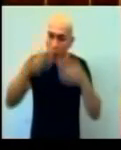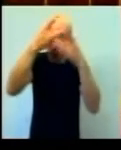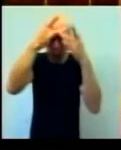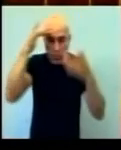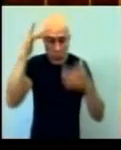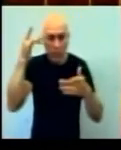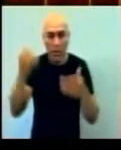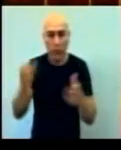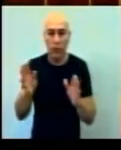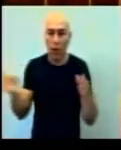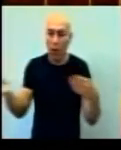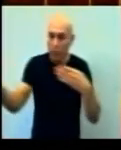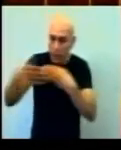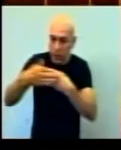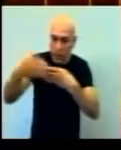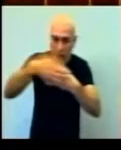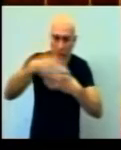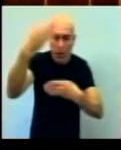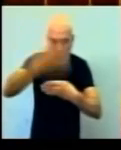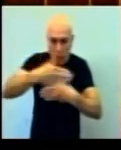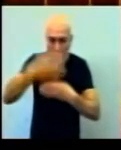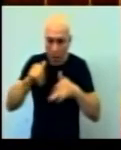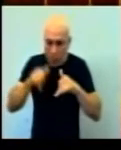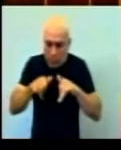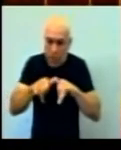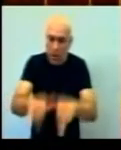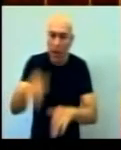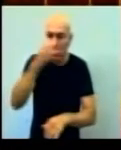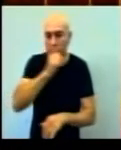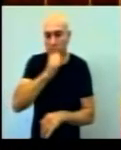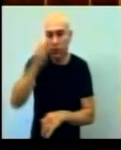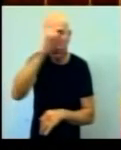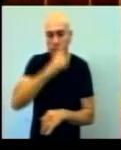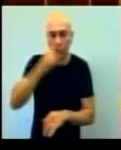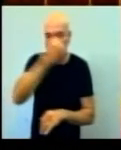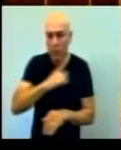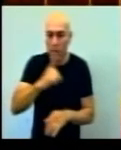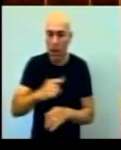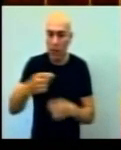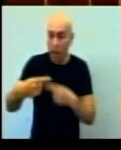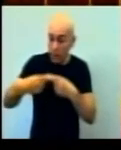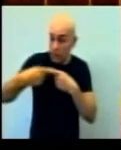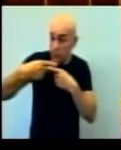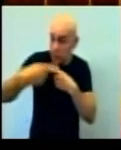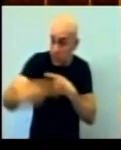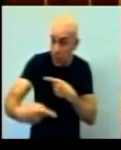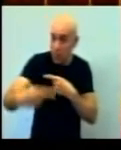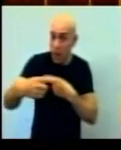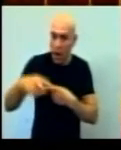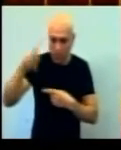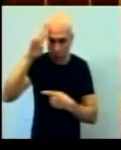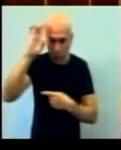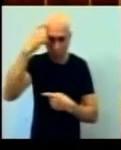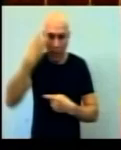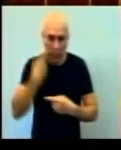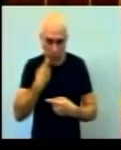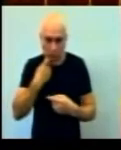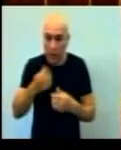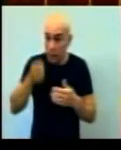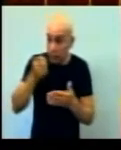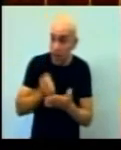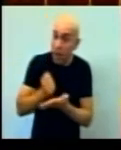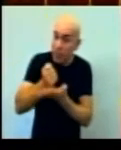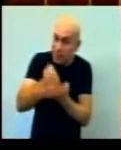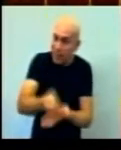em vista o fechamento dos hipermercados e supermercados aos finais de semana, que durante a semana, quando forem fazer as suas compras, que